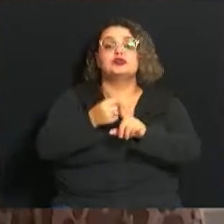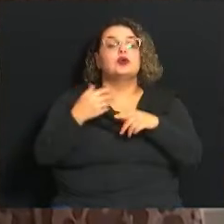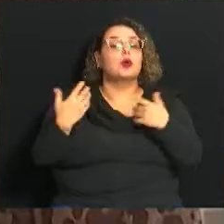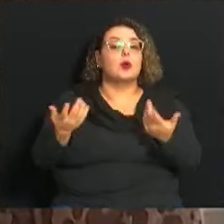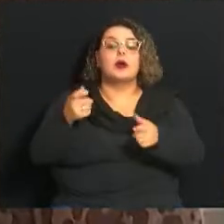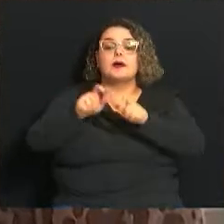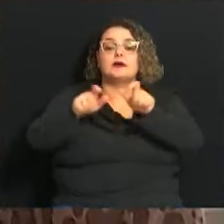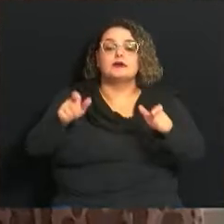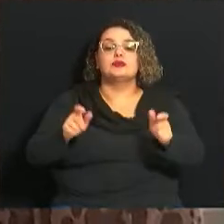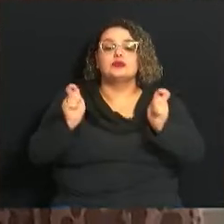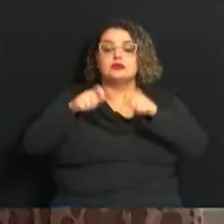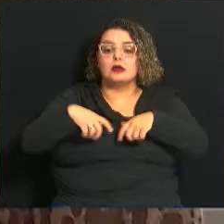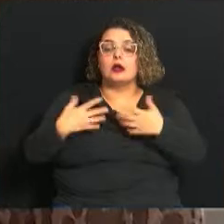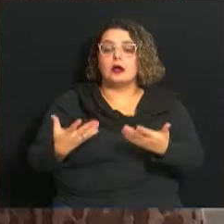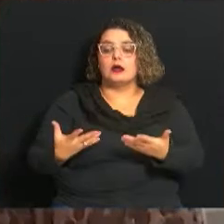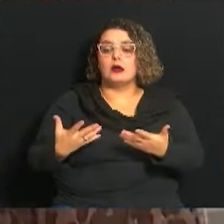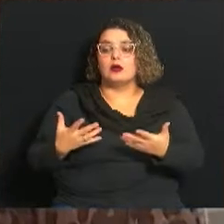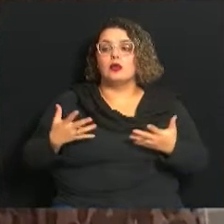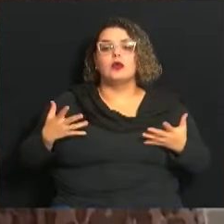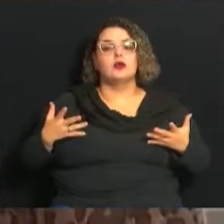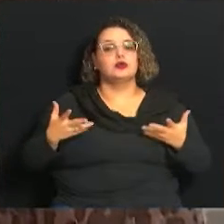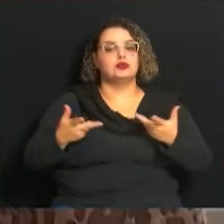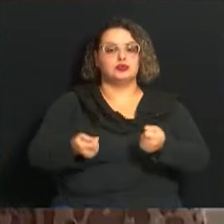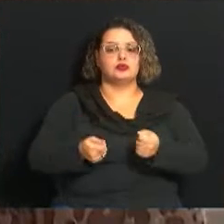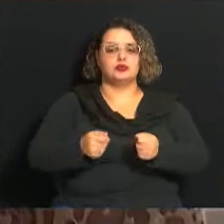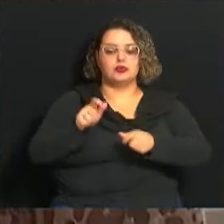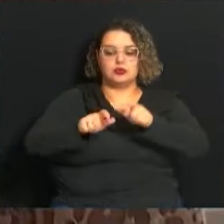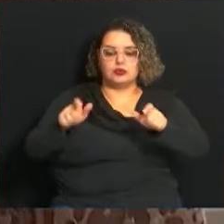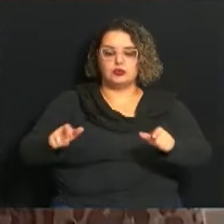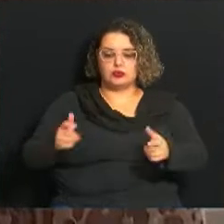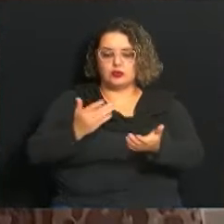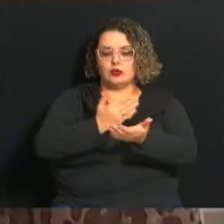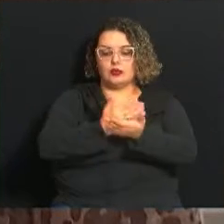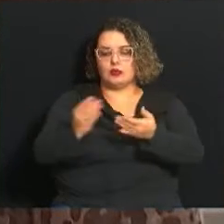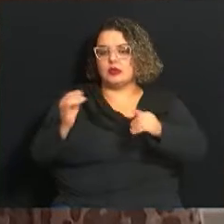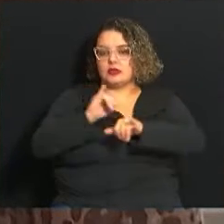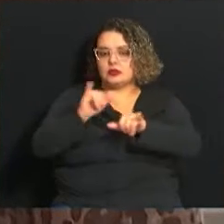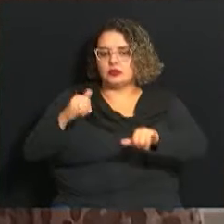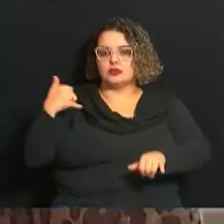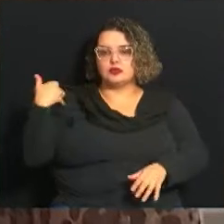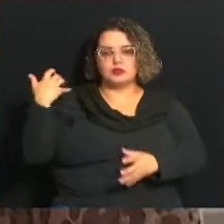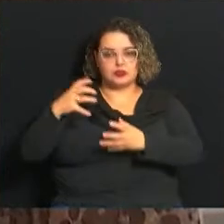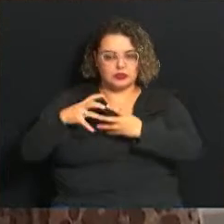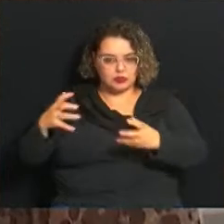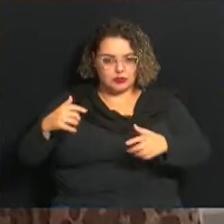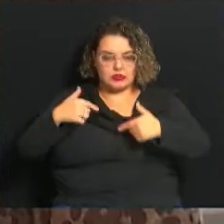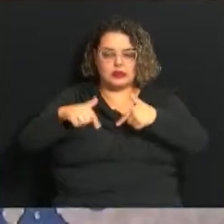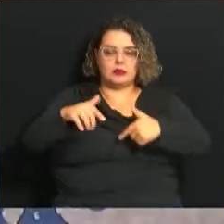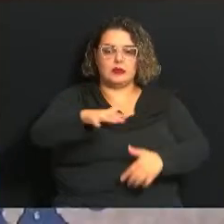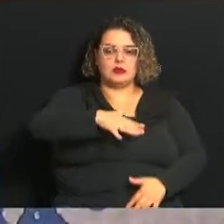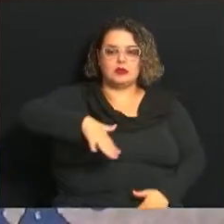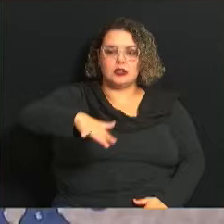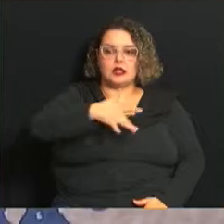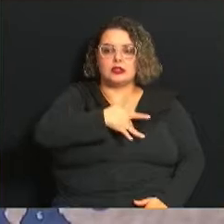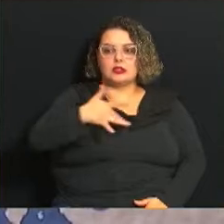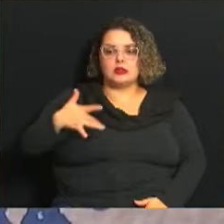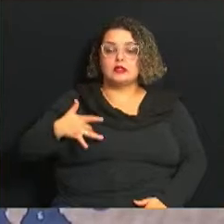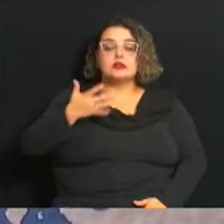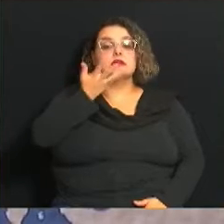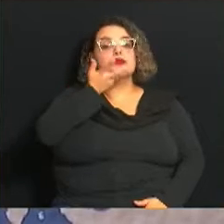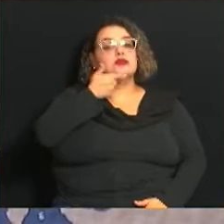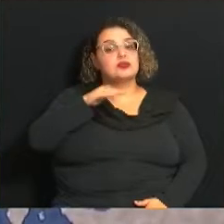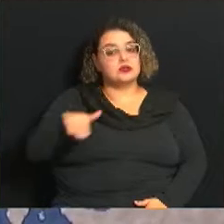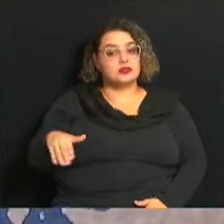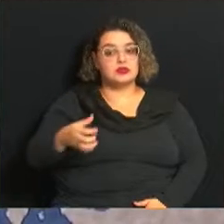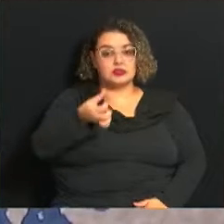estão aptas? Todos os públicos desde o início da campanha, então os idosos, trabalhadores da saúde, crianças de 6